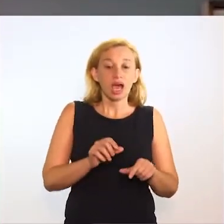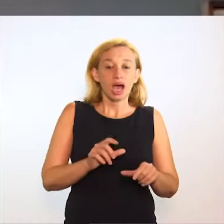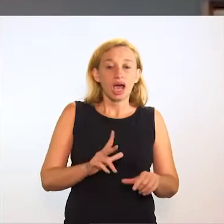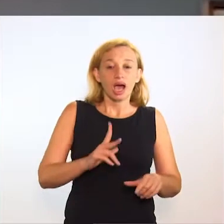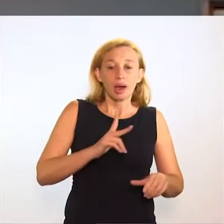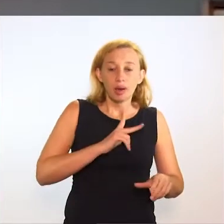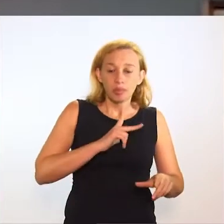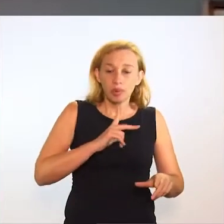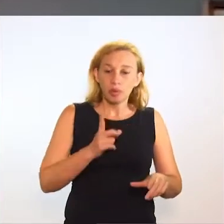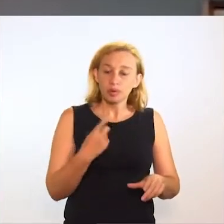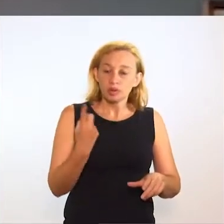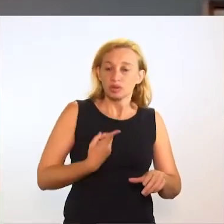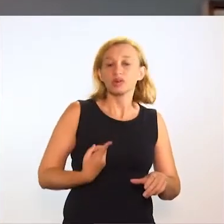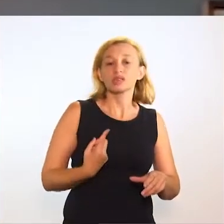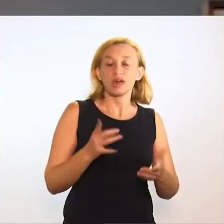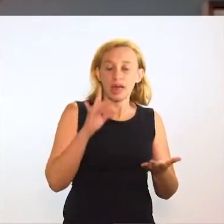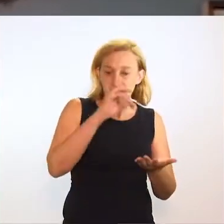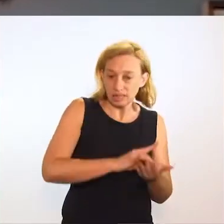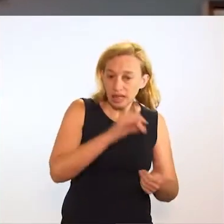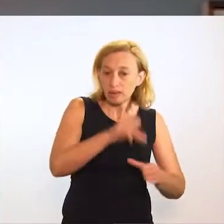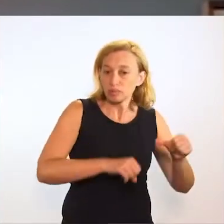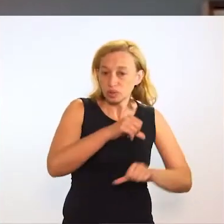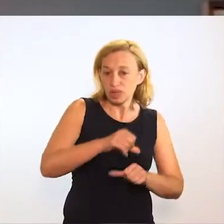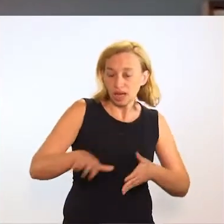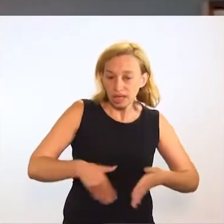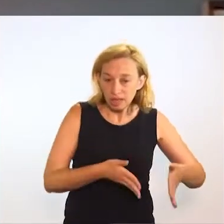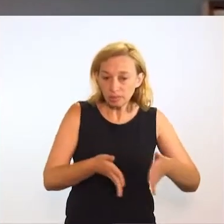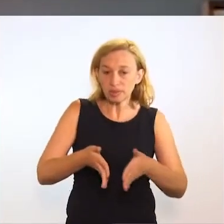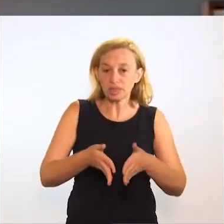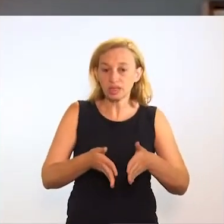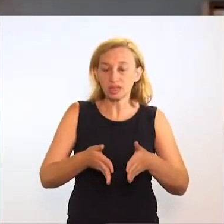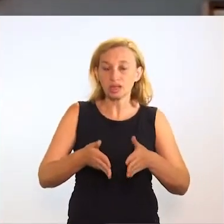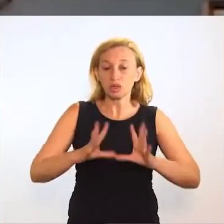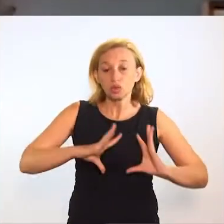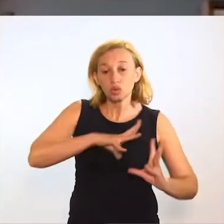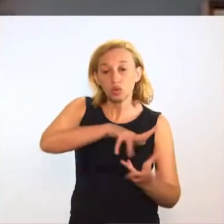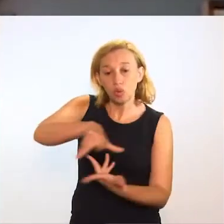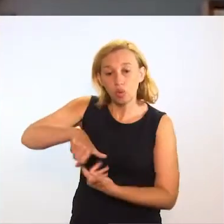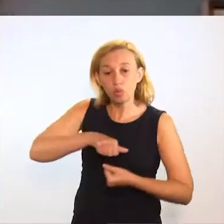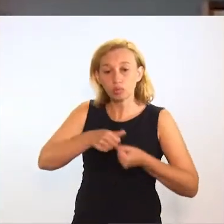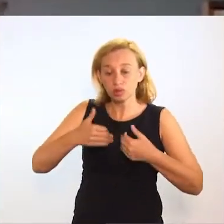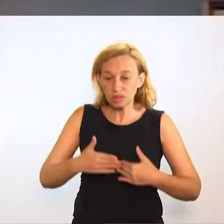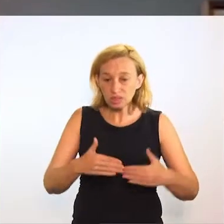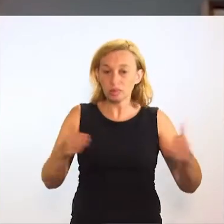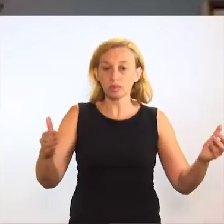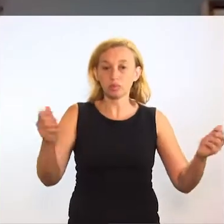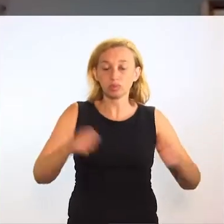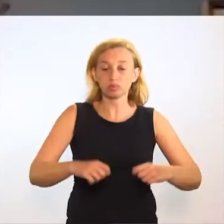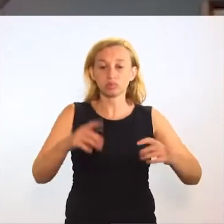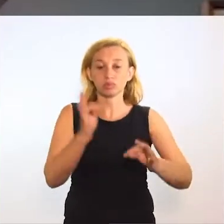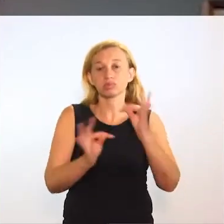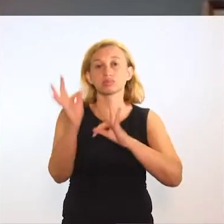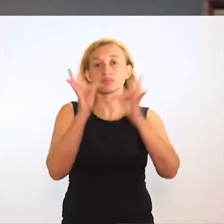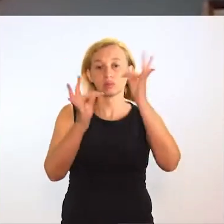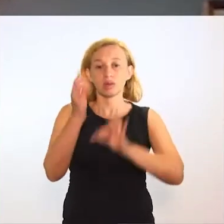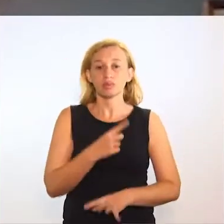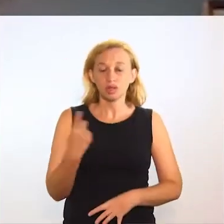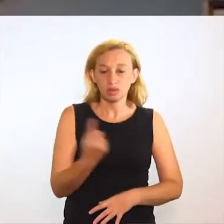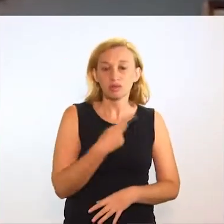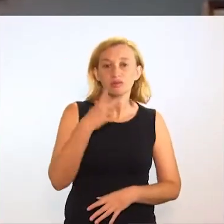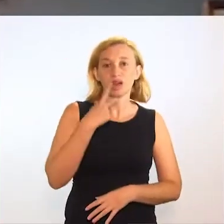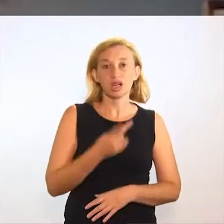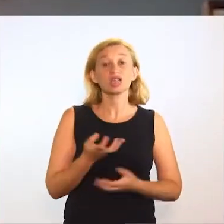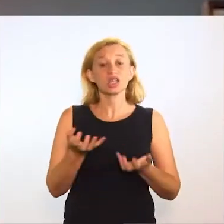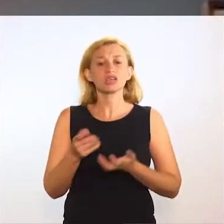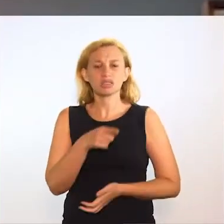mudar a nossa própria realidade, entender melhor como é que a gente caminha no mundo que se abriu aí para muitas novidades, inclusive essa questão digital que a gente